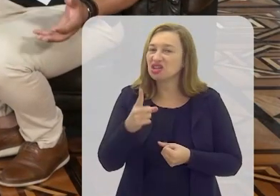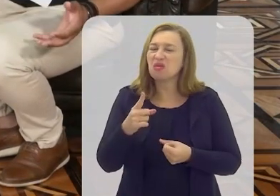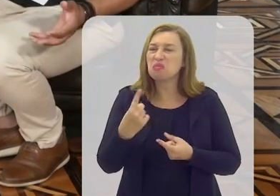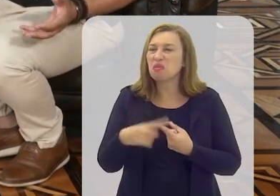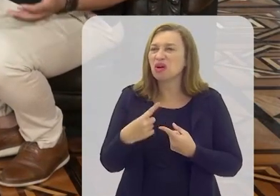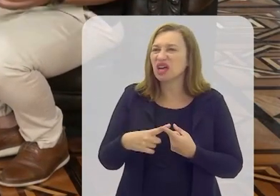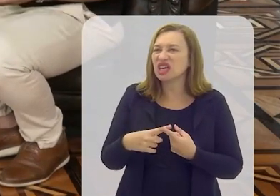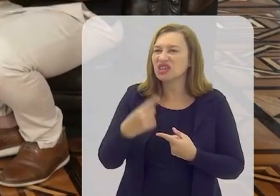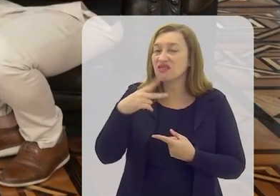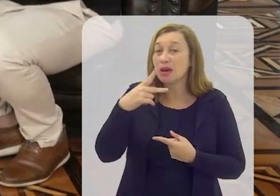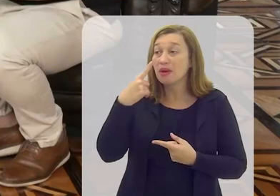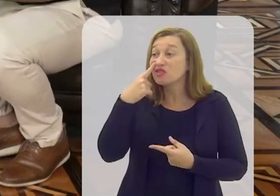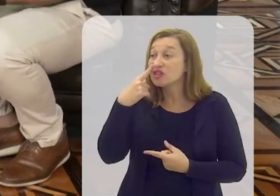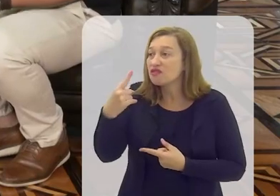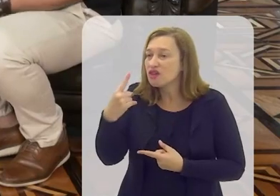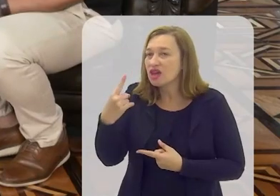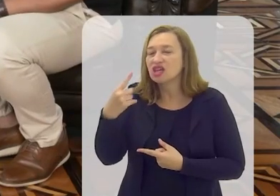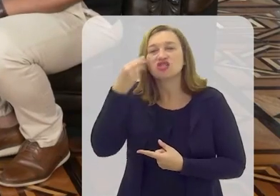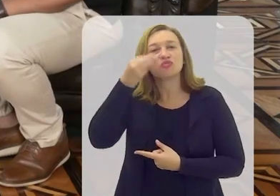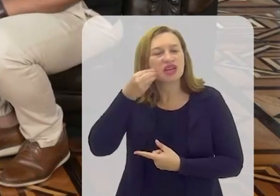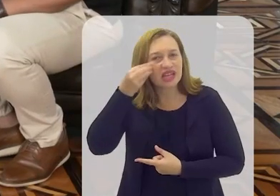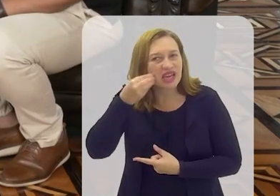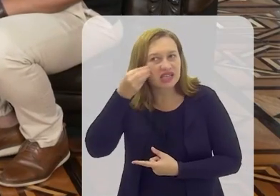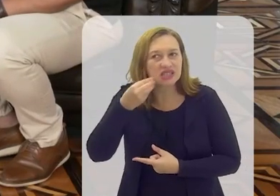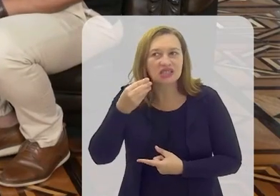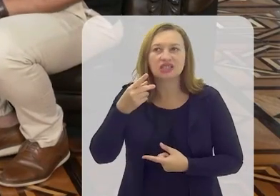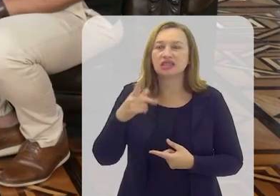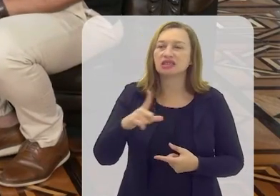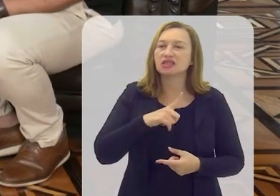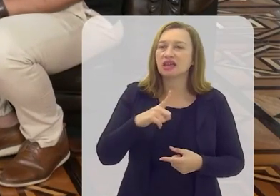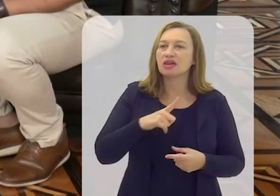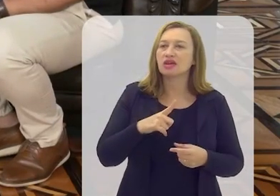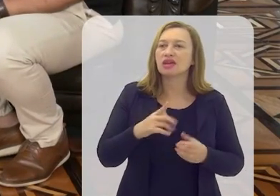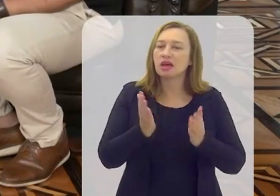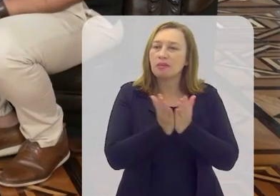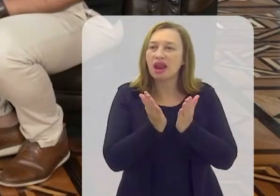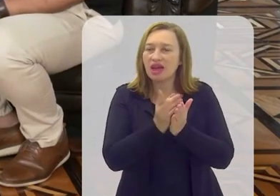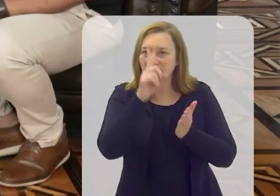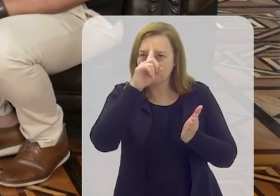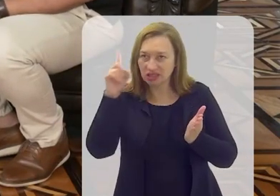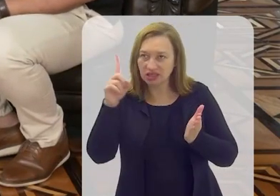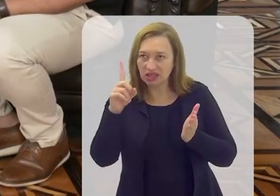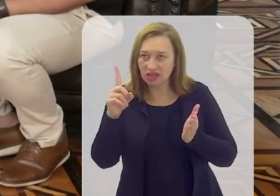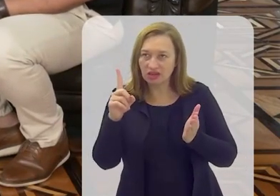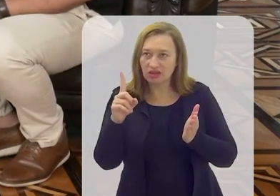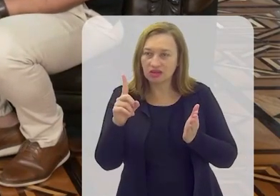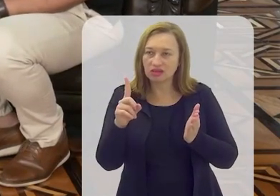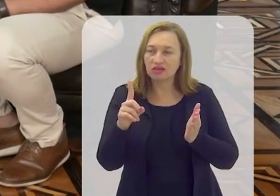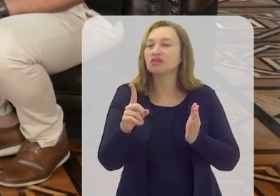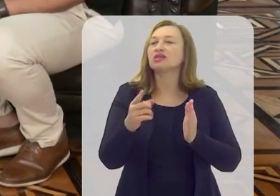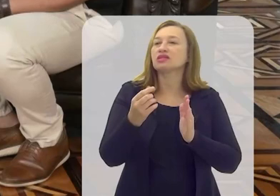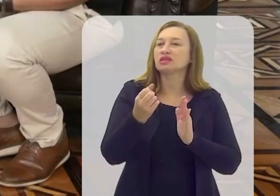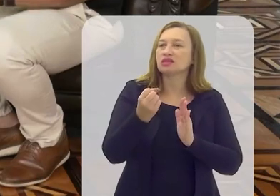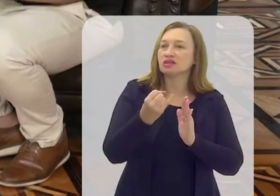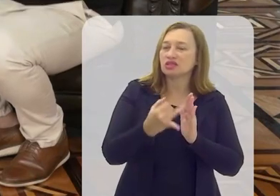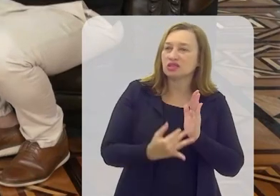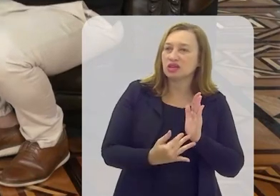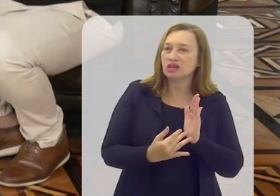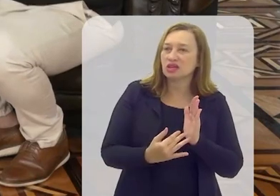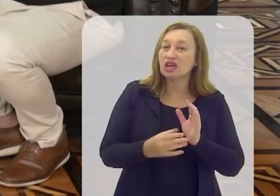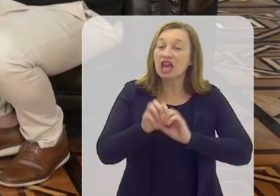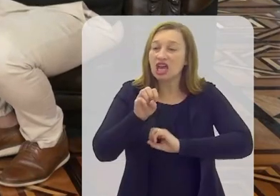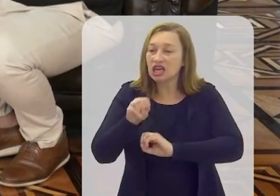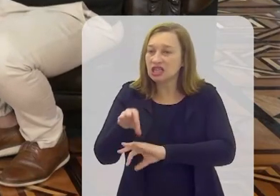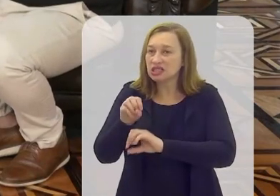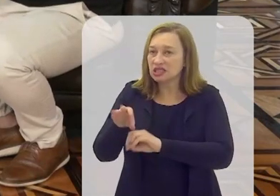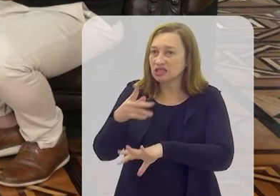porque te falaram, mas pelo que você está vendo. A experiência. Existe uma passagem bíblica que do grego original ela fala diferente. Uhum. A Bíblia